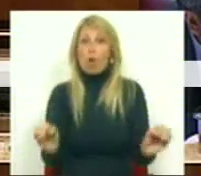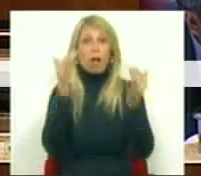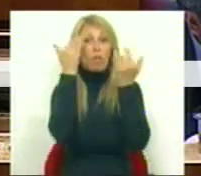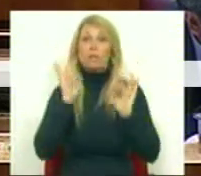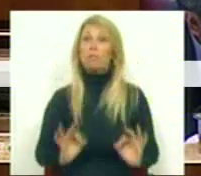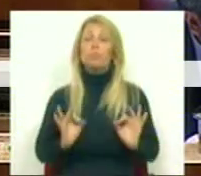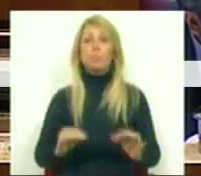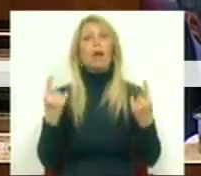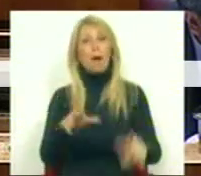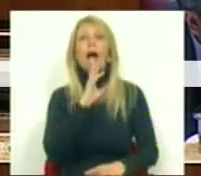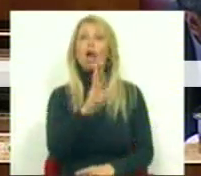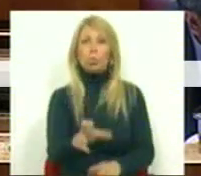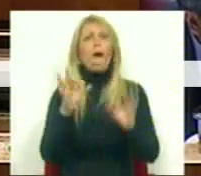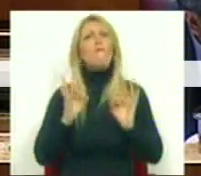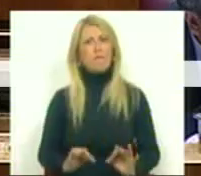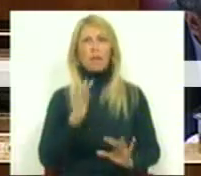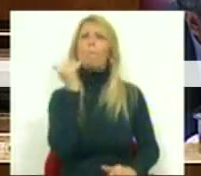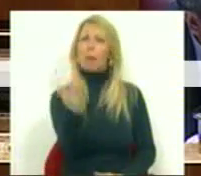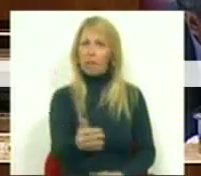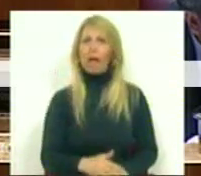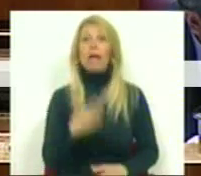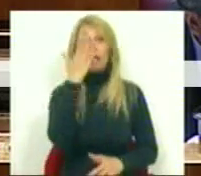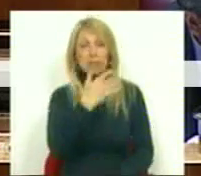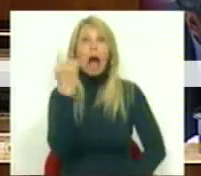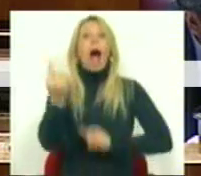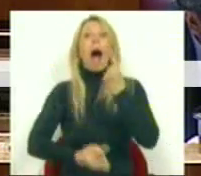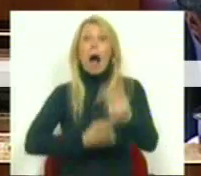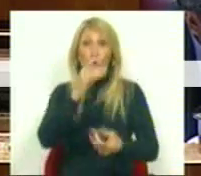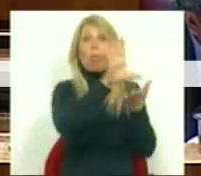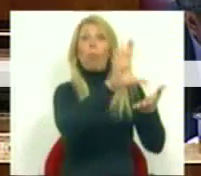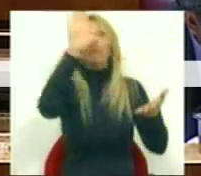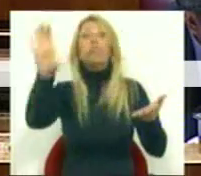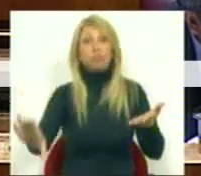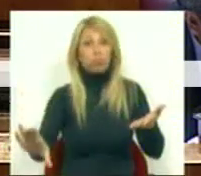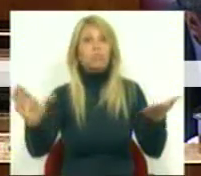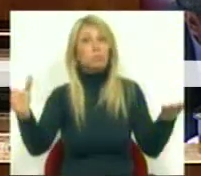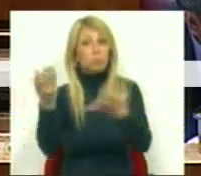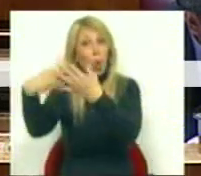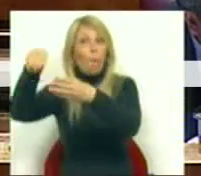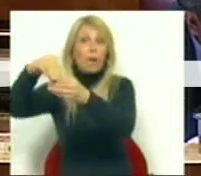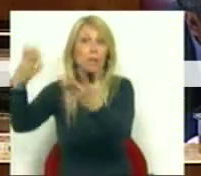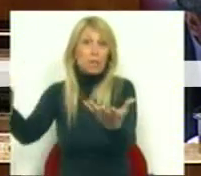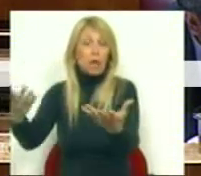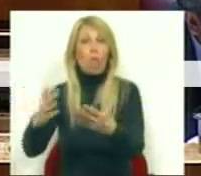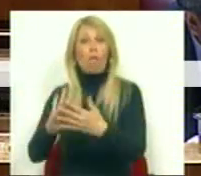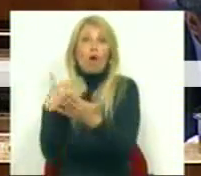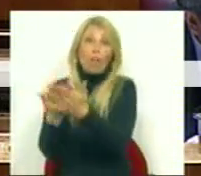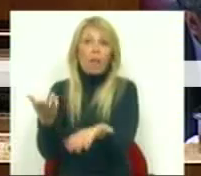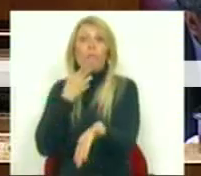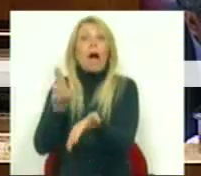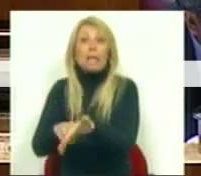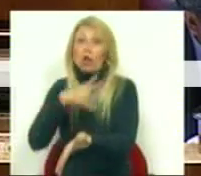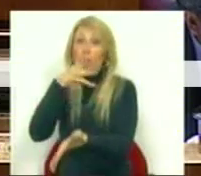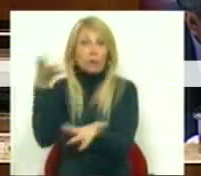esta resposta firme para lhe dar. Se alguma compensação foi atribuída por uma razão que é injustificada,